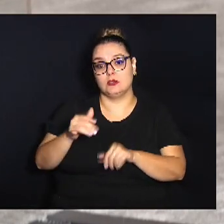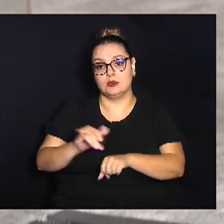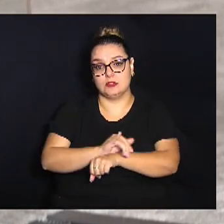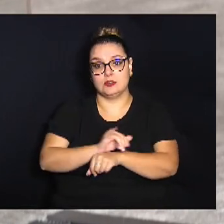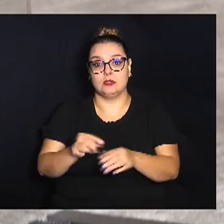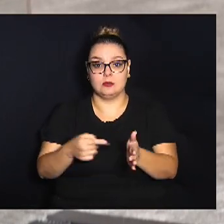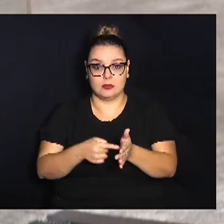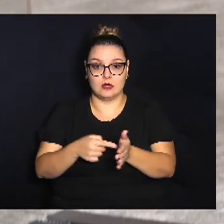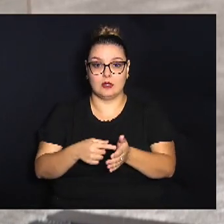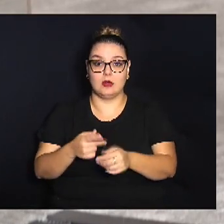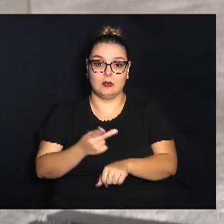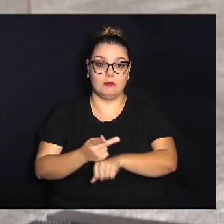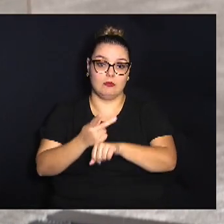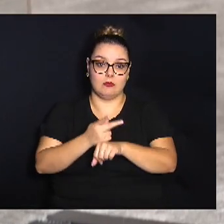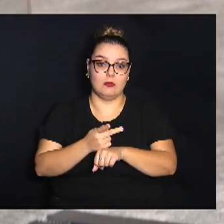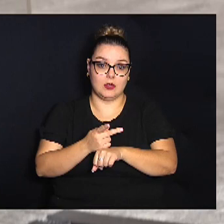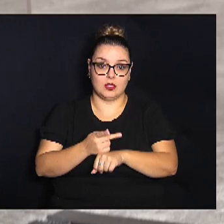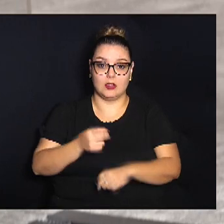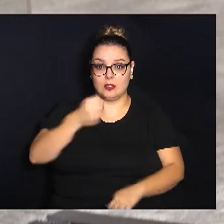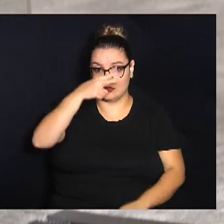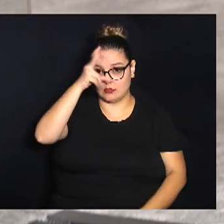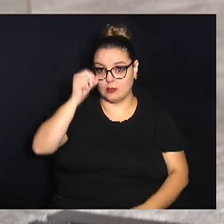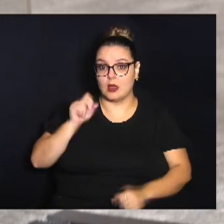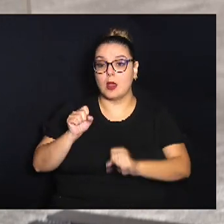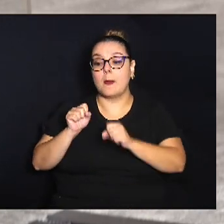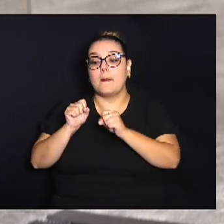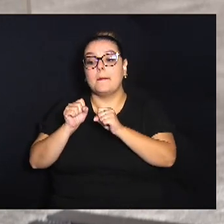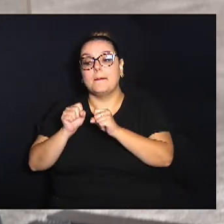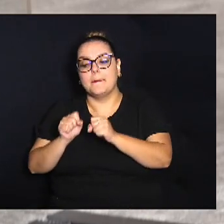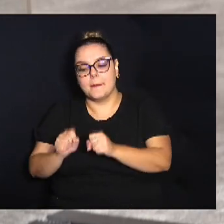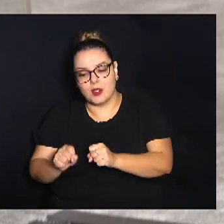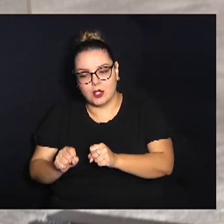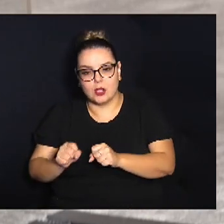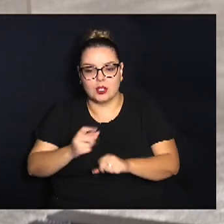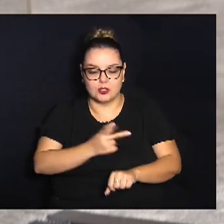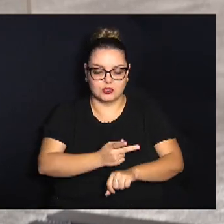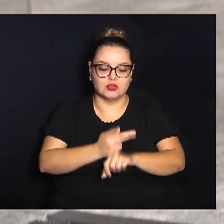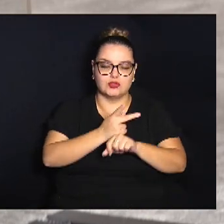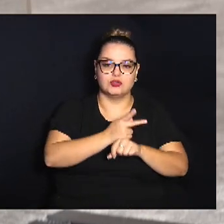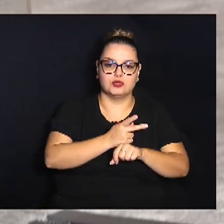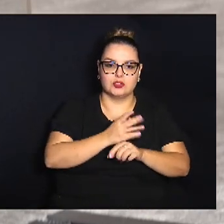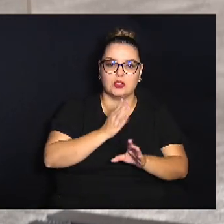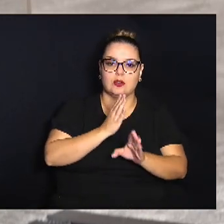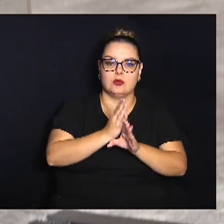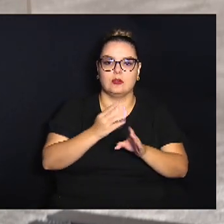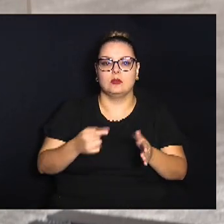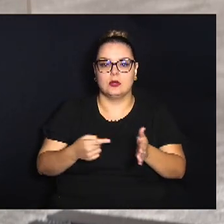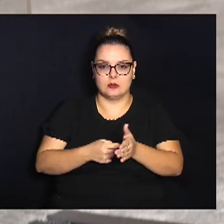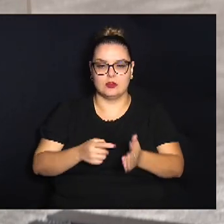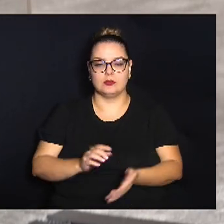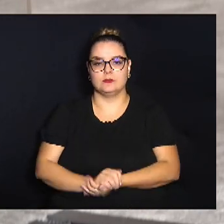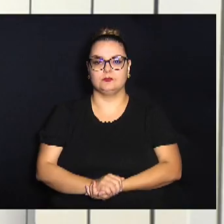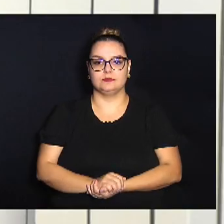denúncia premiada, que o prefeito poderá premiar aquele que identificar o infrator.